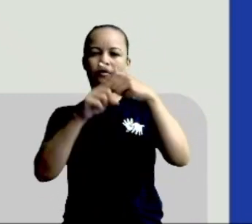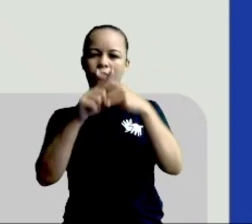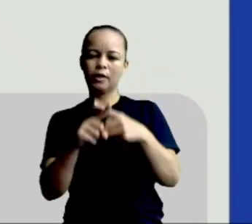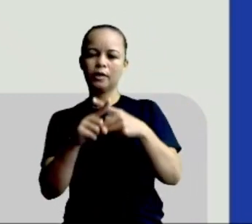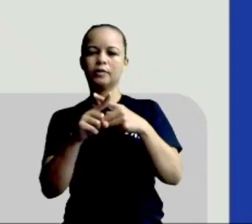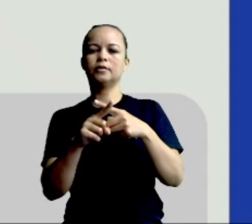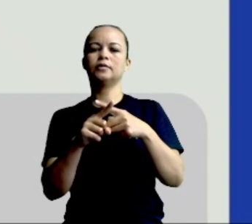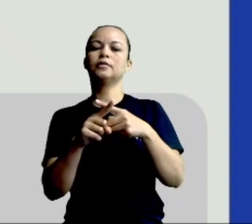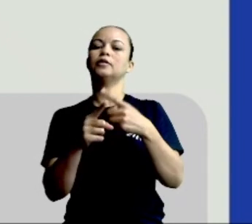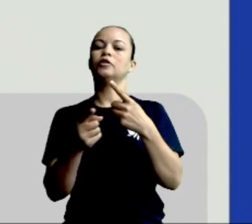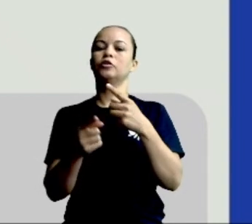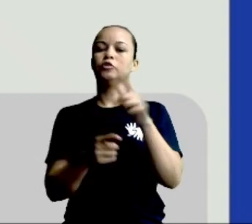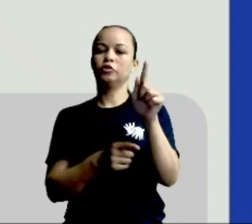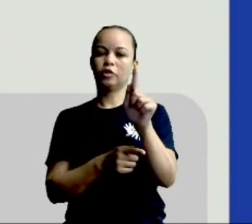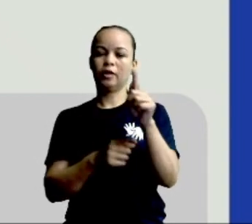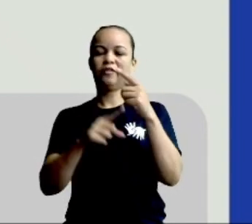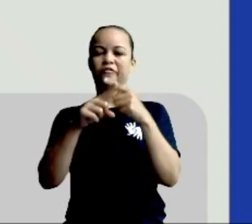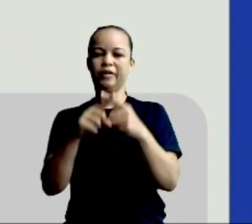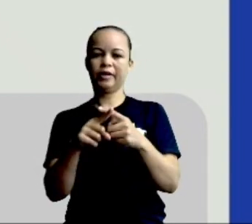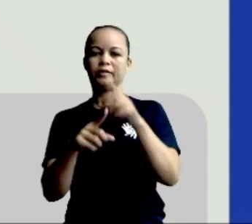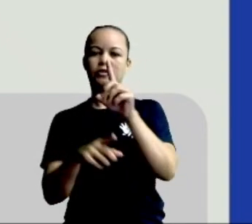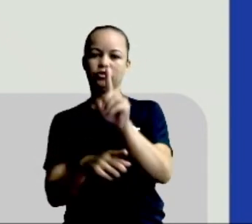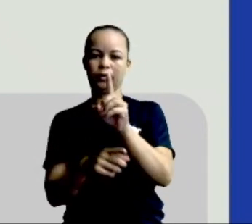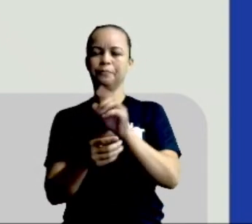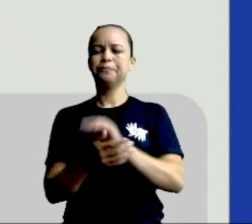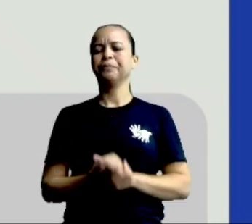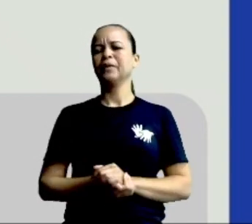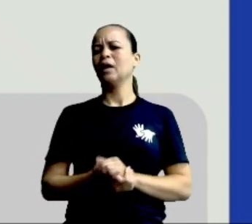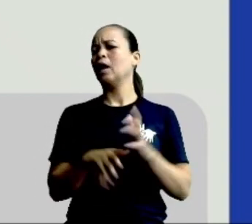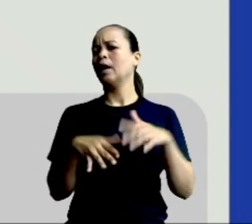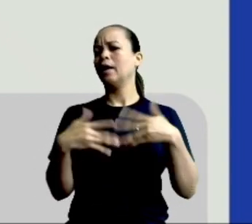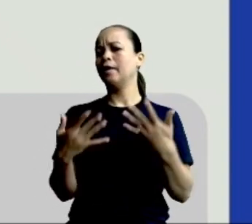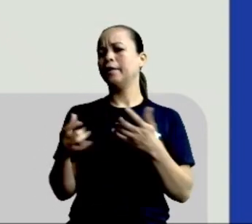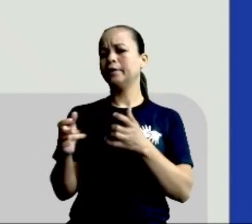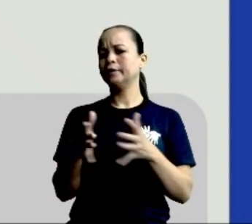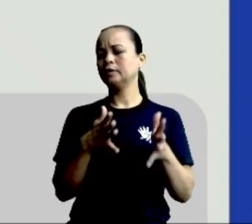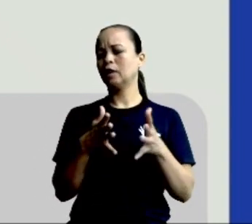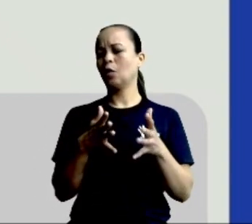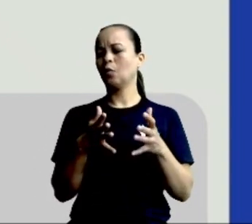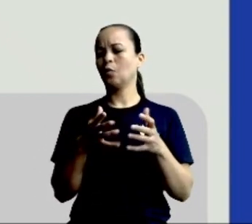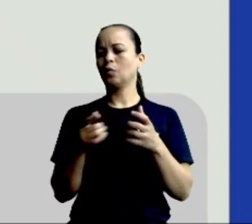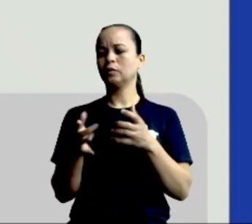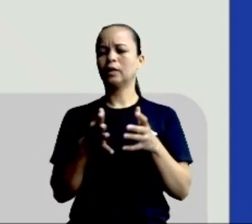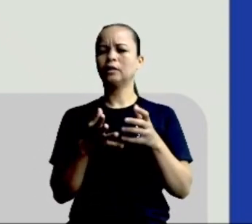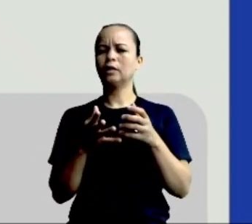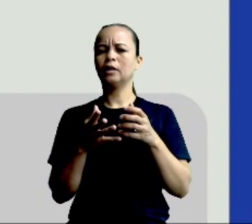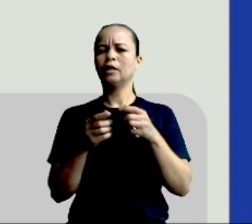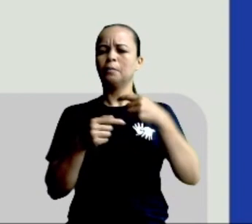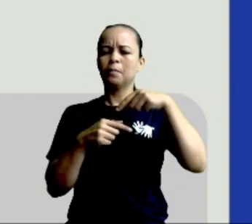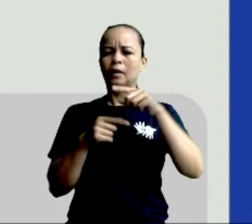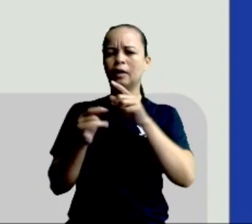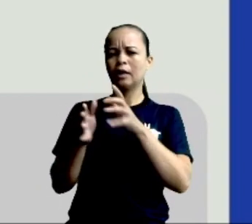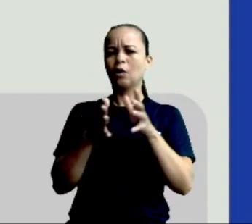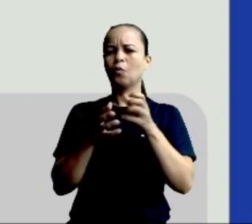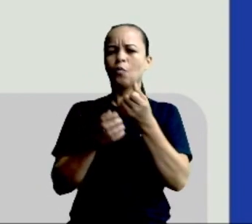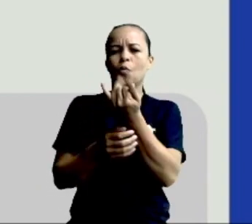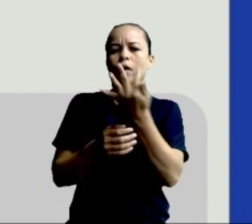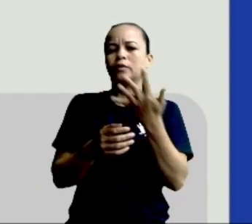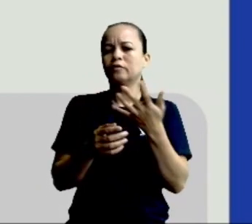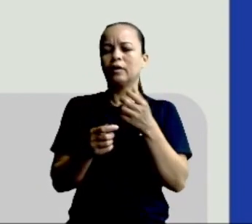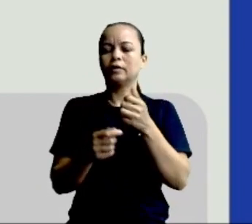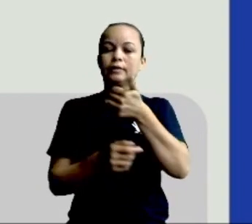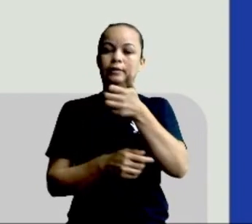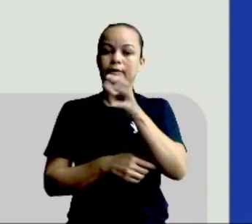vezes gravidade vezes deslocamento. Aí é só conta de padaria. Quanto equivale a massa? Está lá em cima, né?